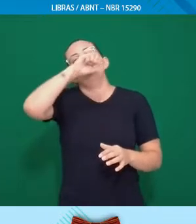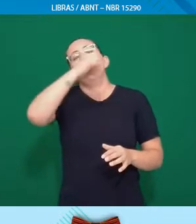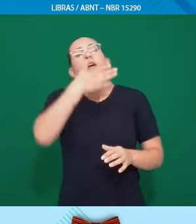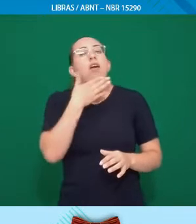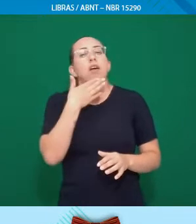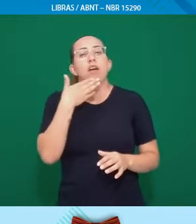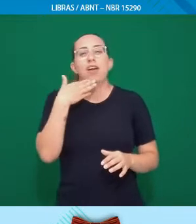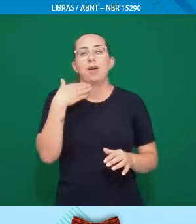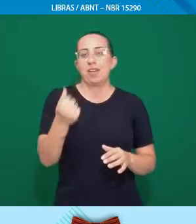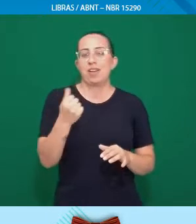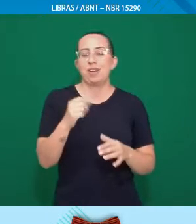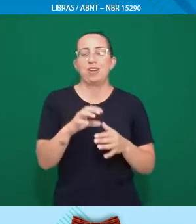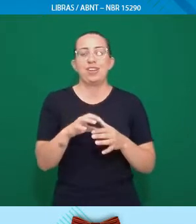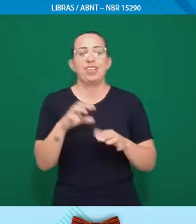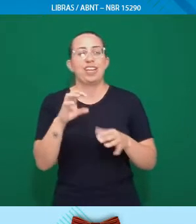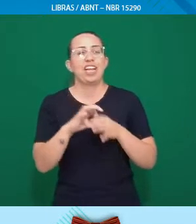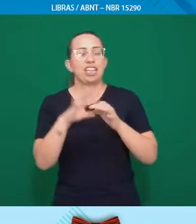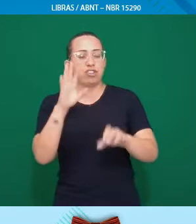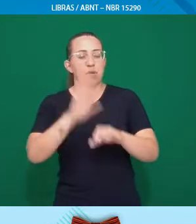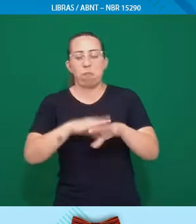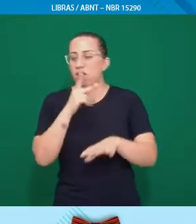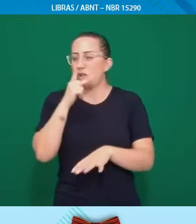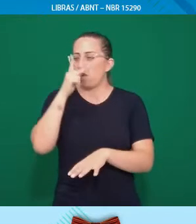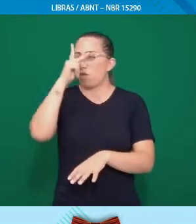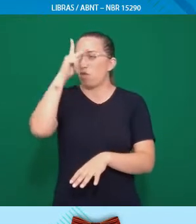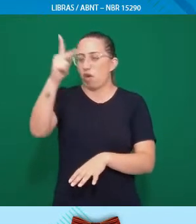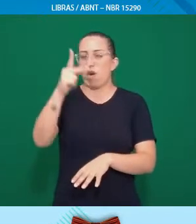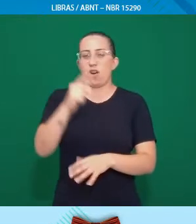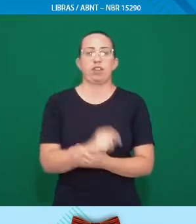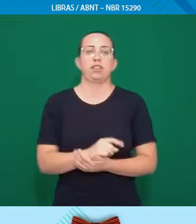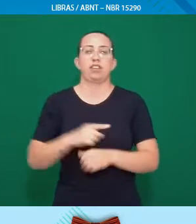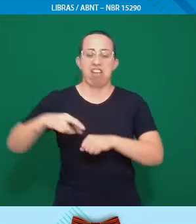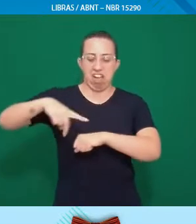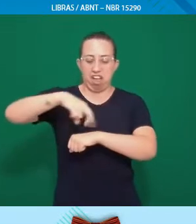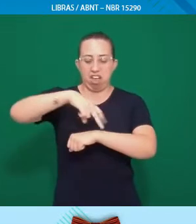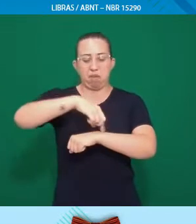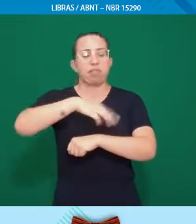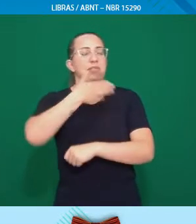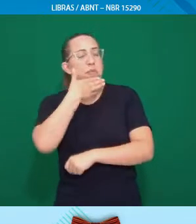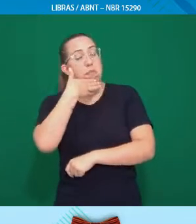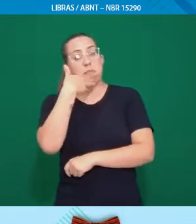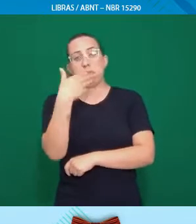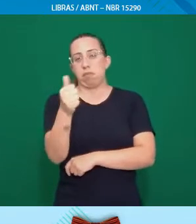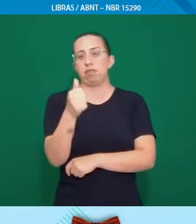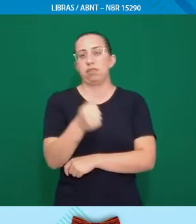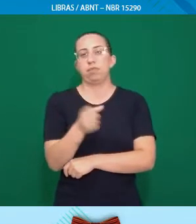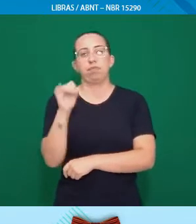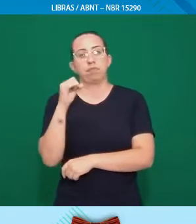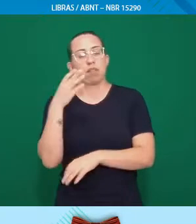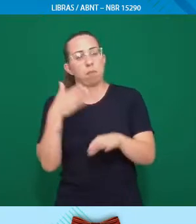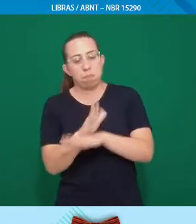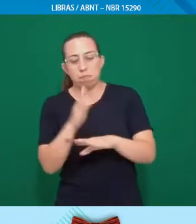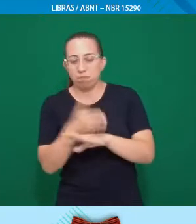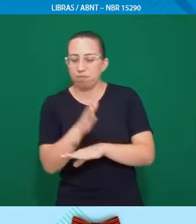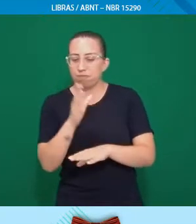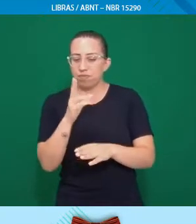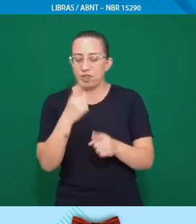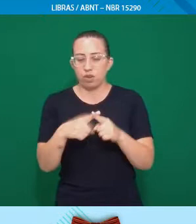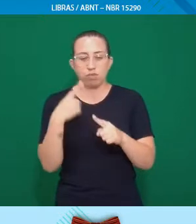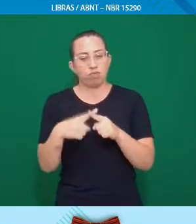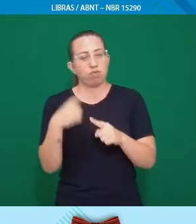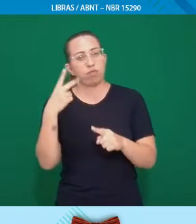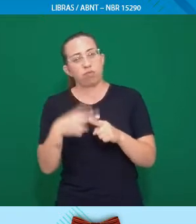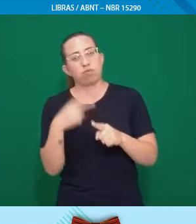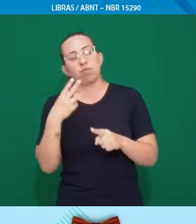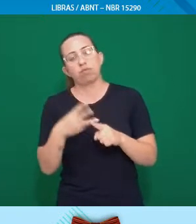musculatura especificamente da coluna das pernas além disso a prática regular da modalidade auxilia na